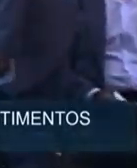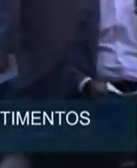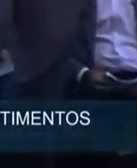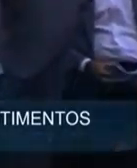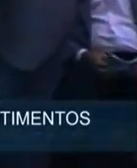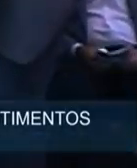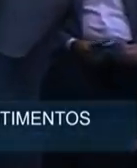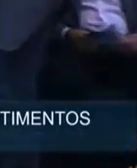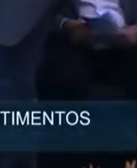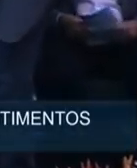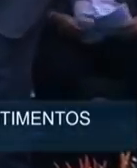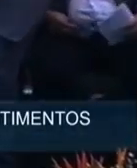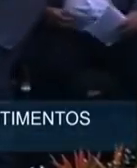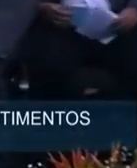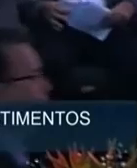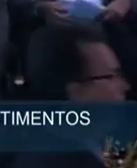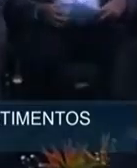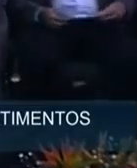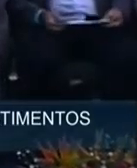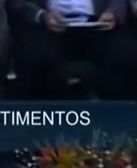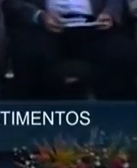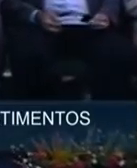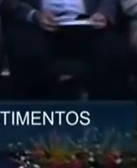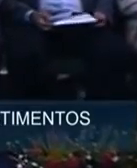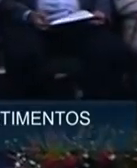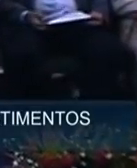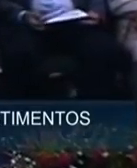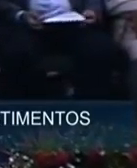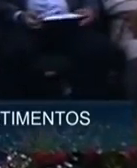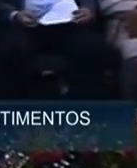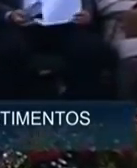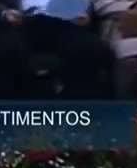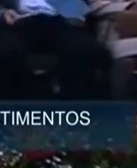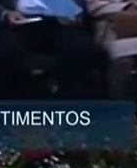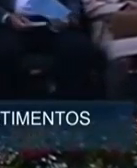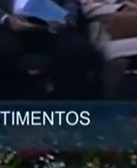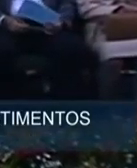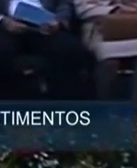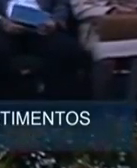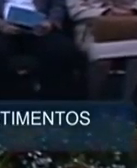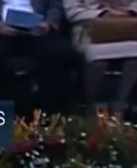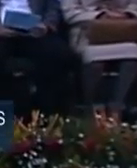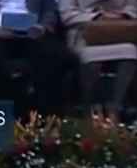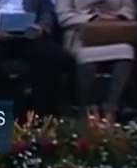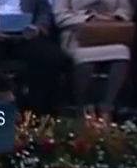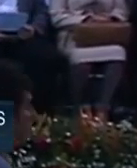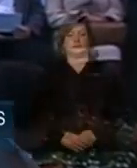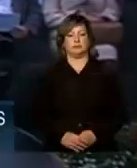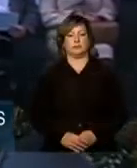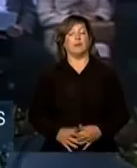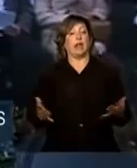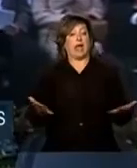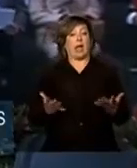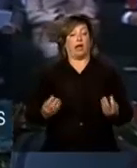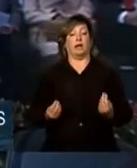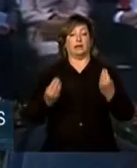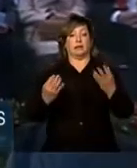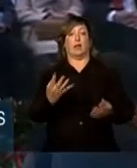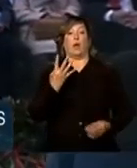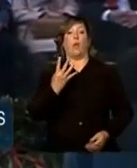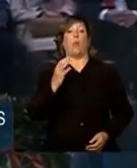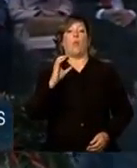Senhoras e senhores, procederemos agora à entrega de 40 máquinas aos municípios piauienses contemplados na